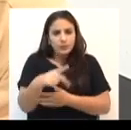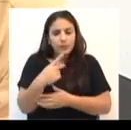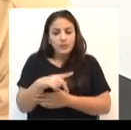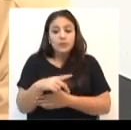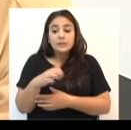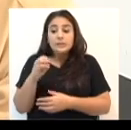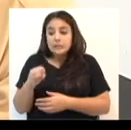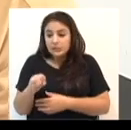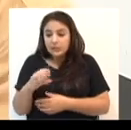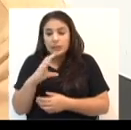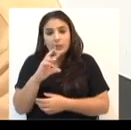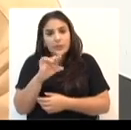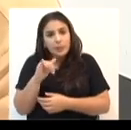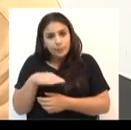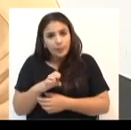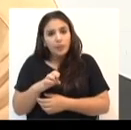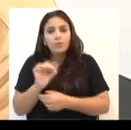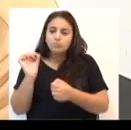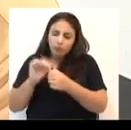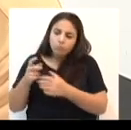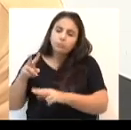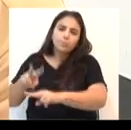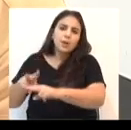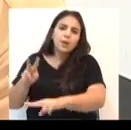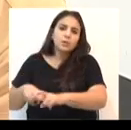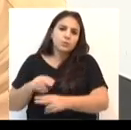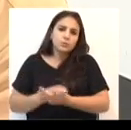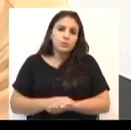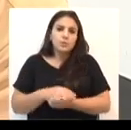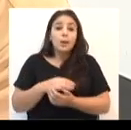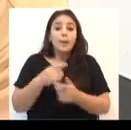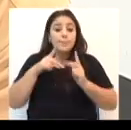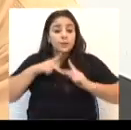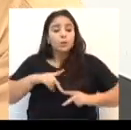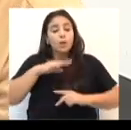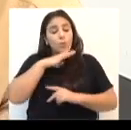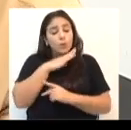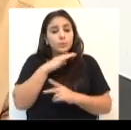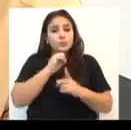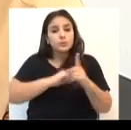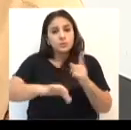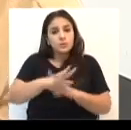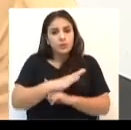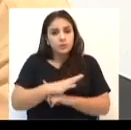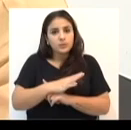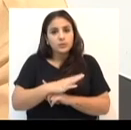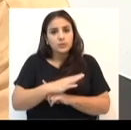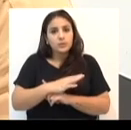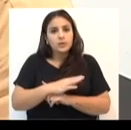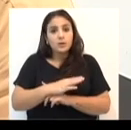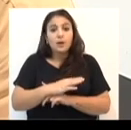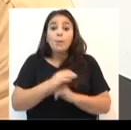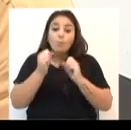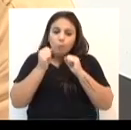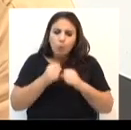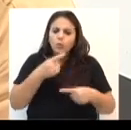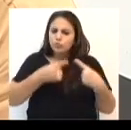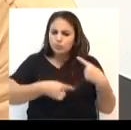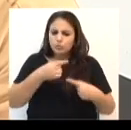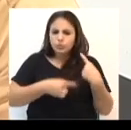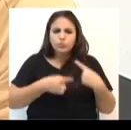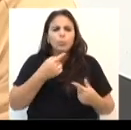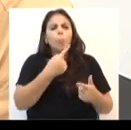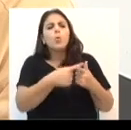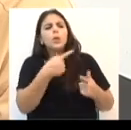aprisionando aquela pessoa que é um mal para a sociedade. Pode-se discutir o que levou essa criança a cometer